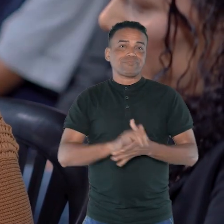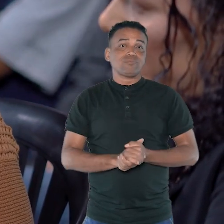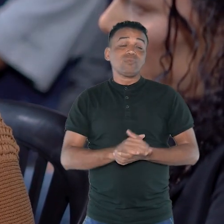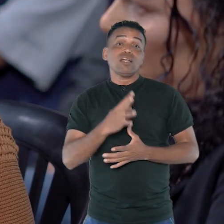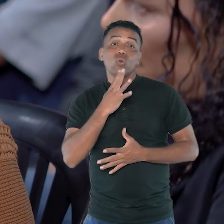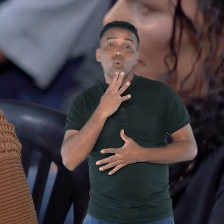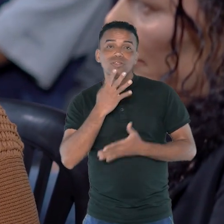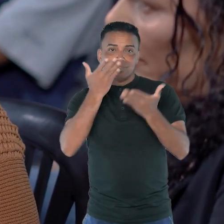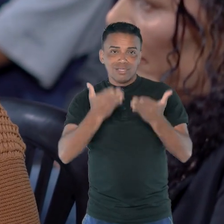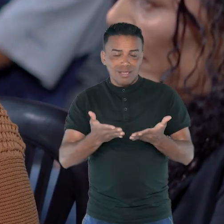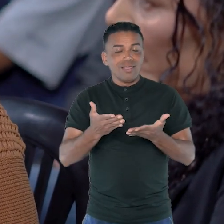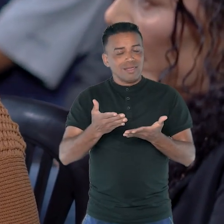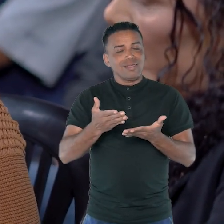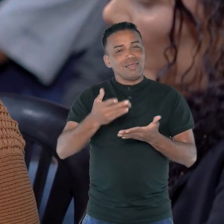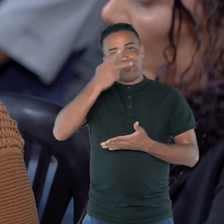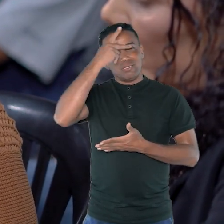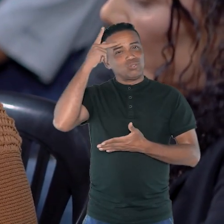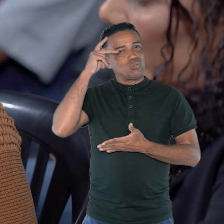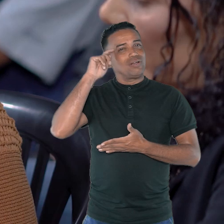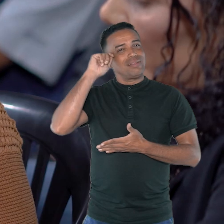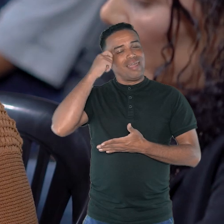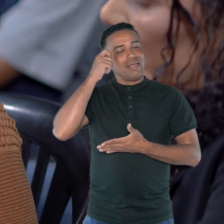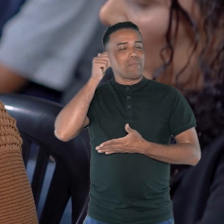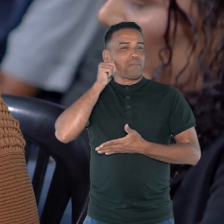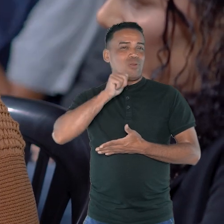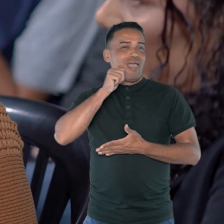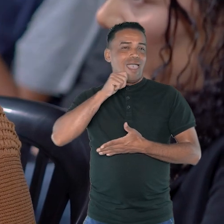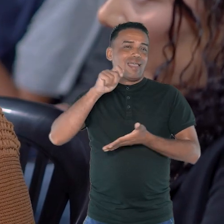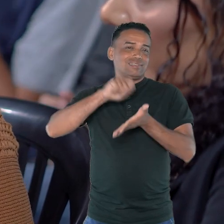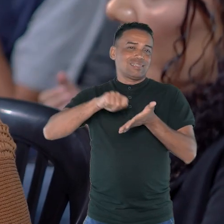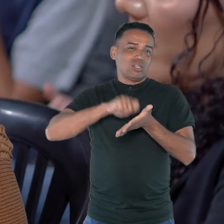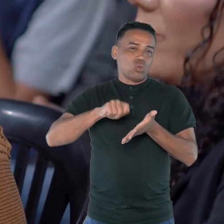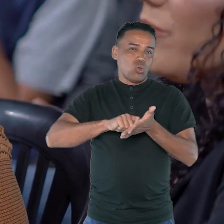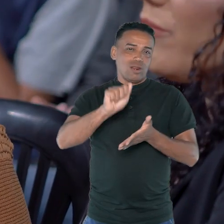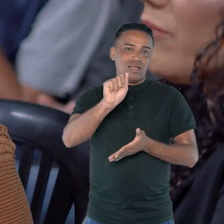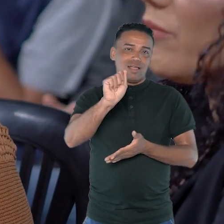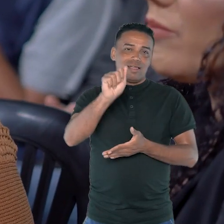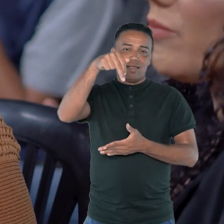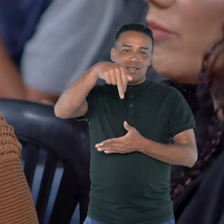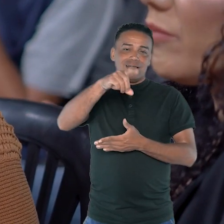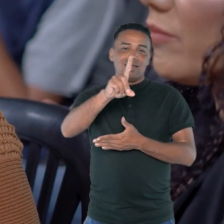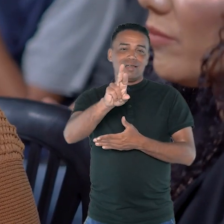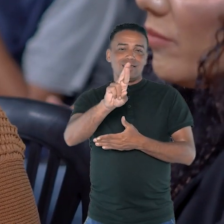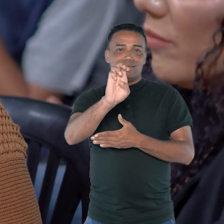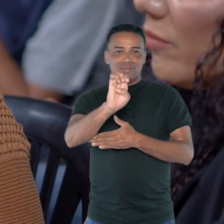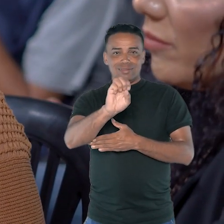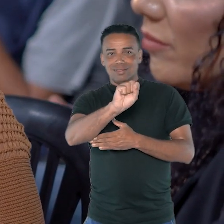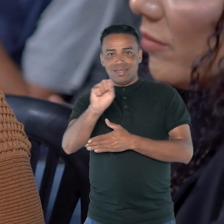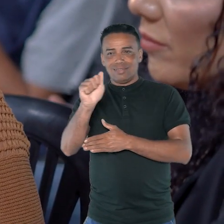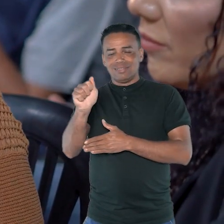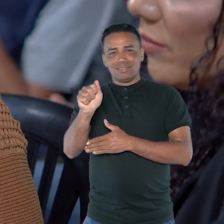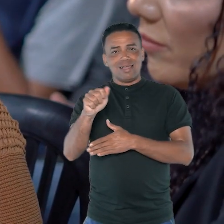a escritora Andressa. E me apaixonei sem te ver pessoalmente, né? De sentar e